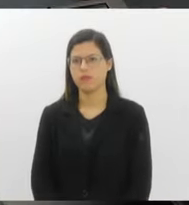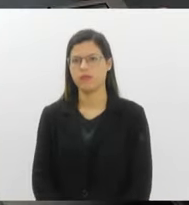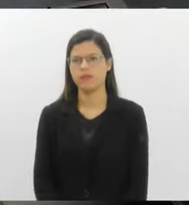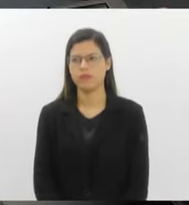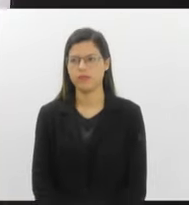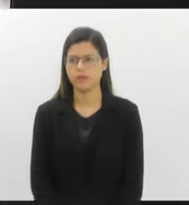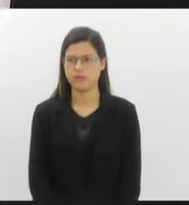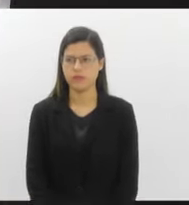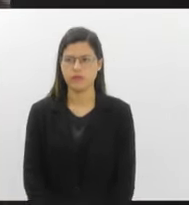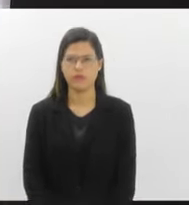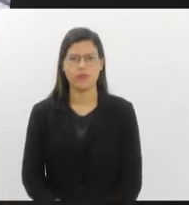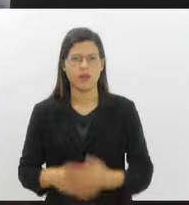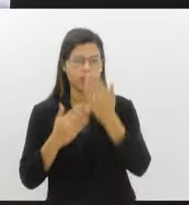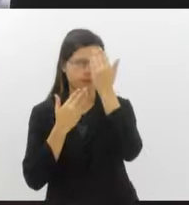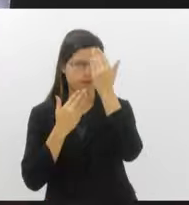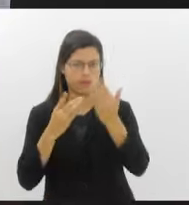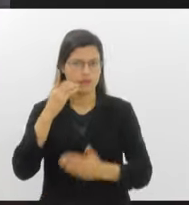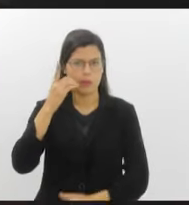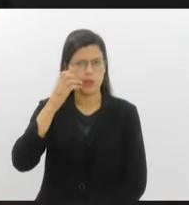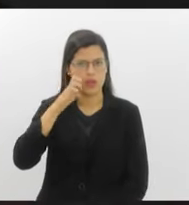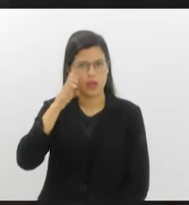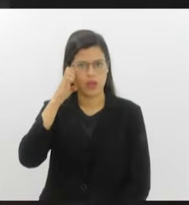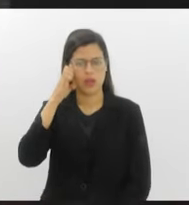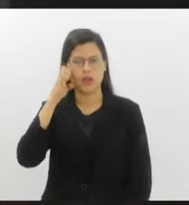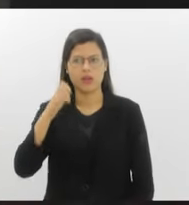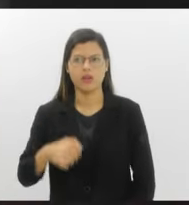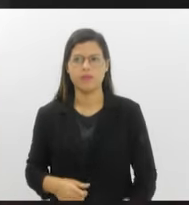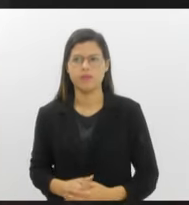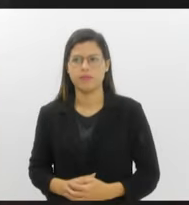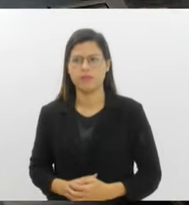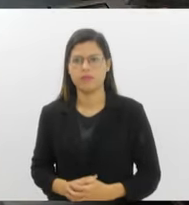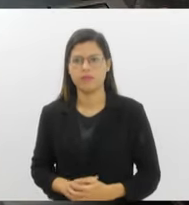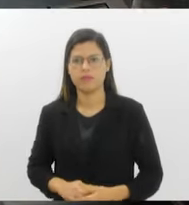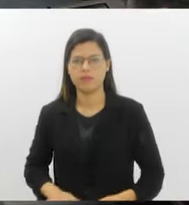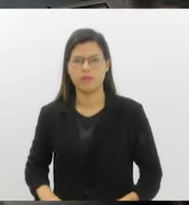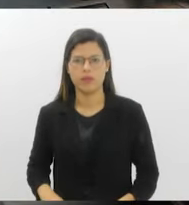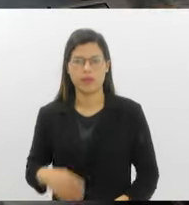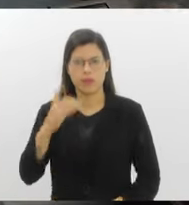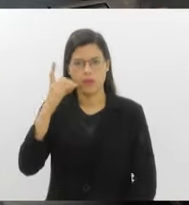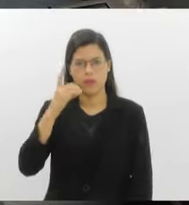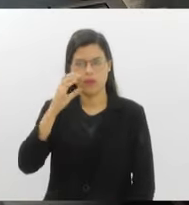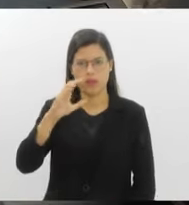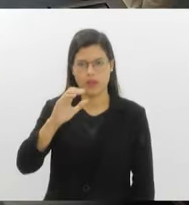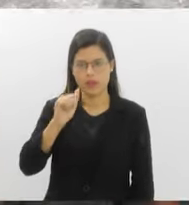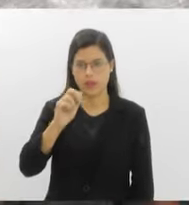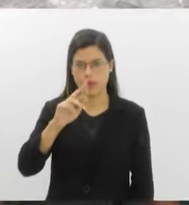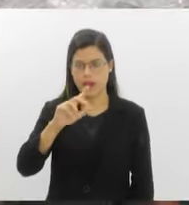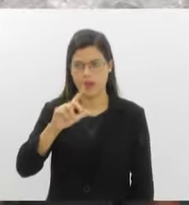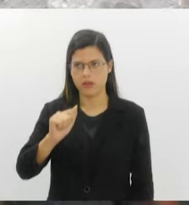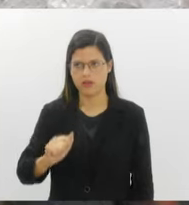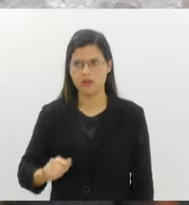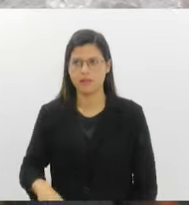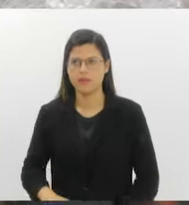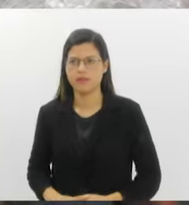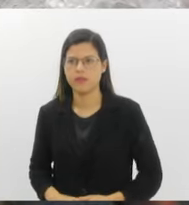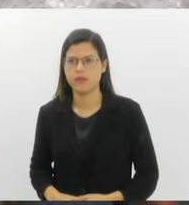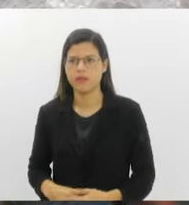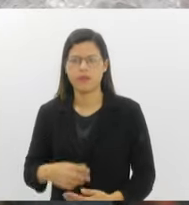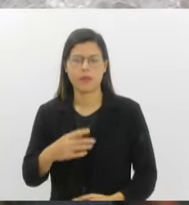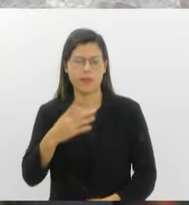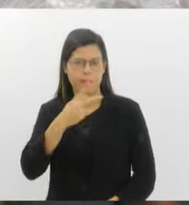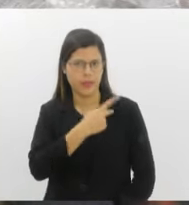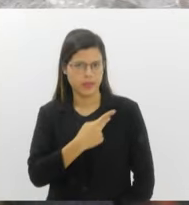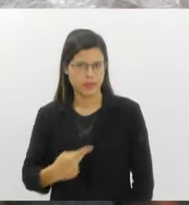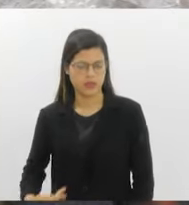Obrigado, deputada Érica. Quer falar? Pela ordem, por favor, presidente. Deputada Carla Machado. Presidente, nobres